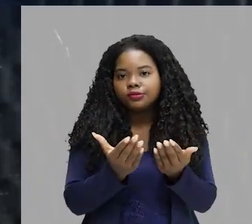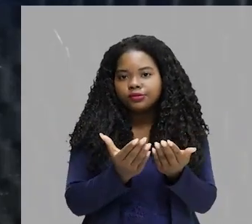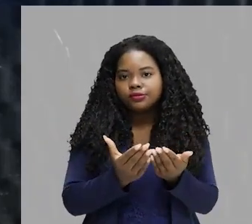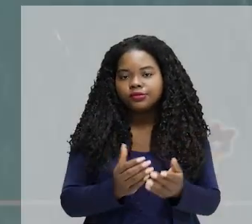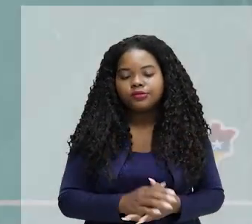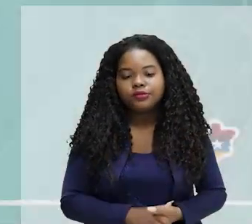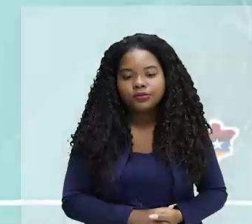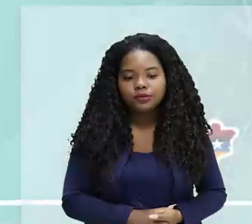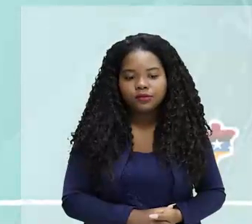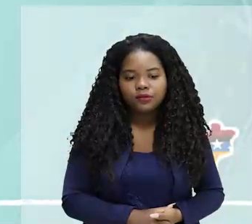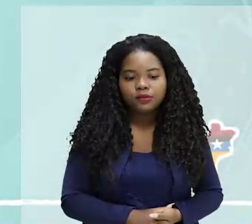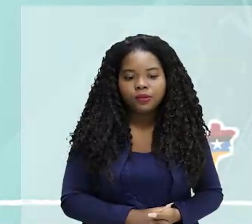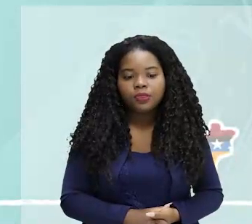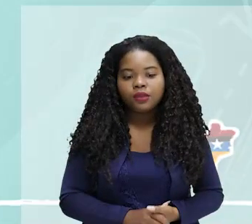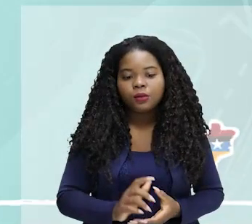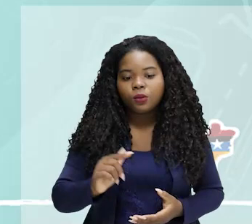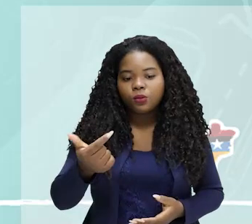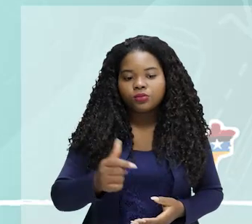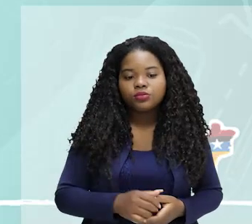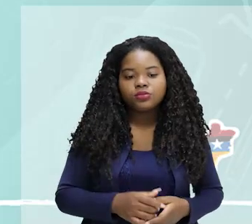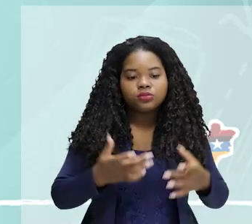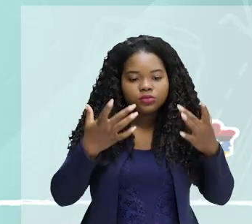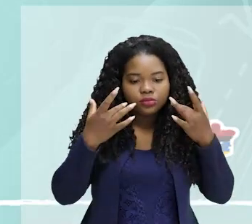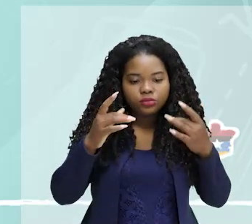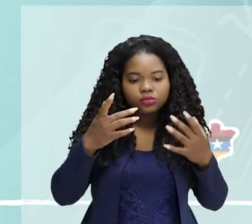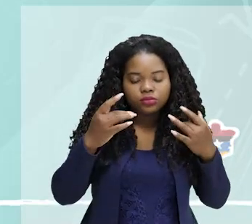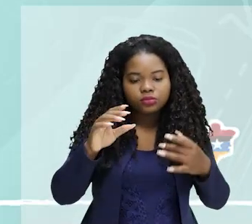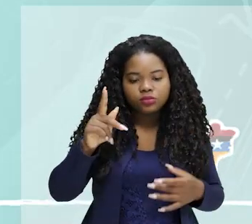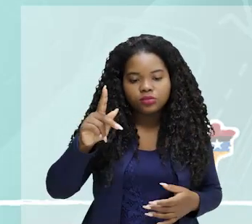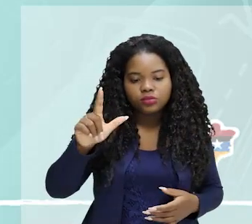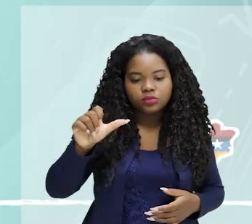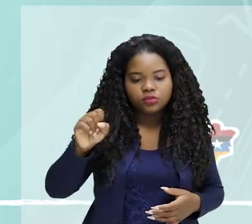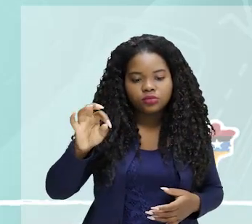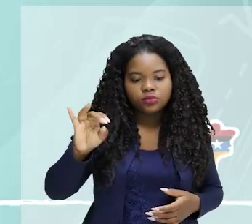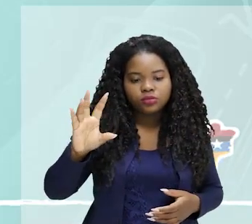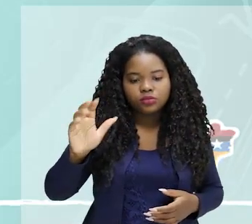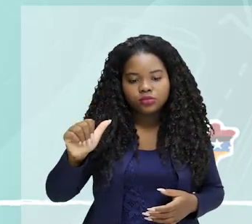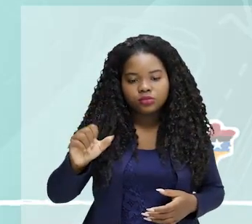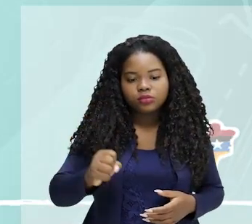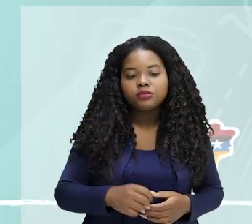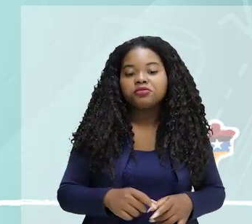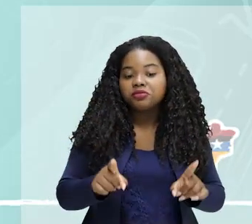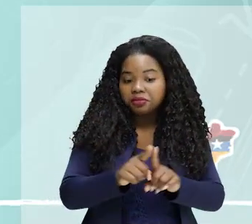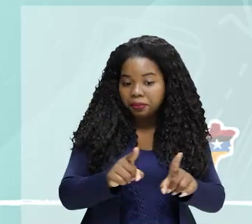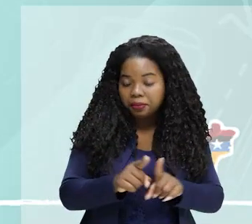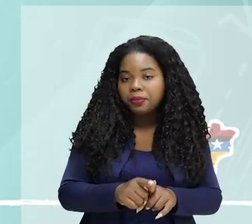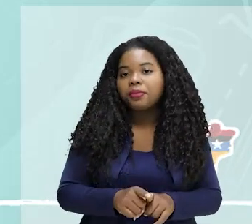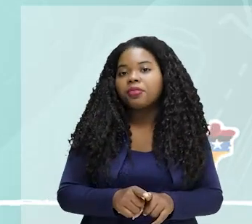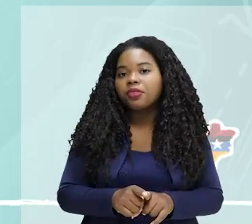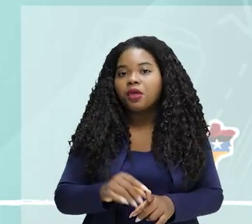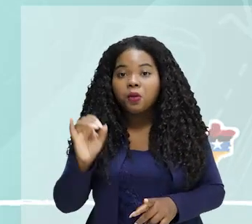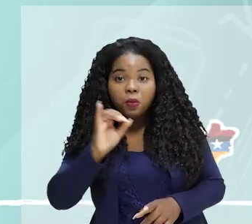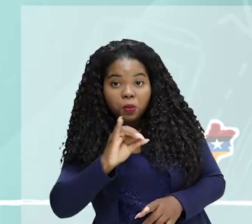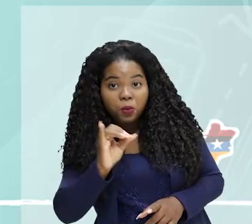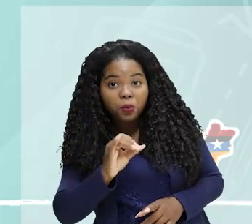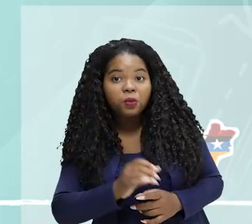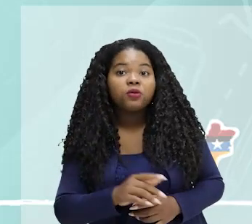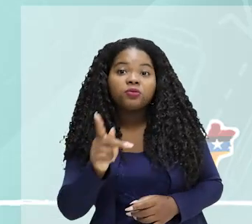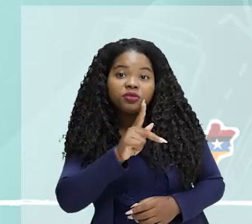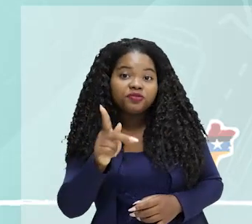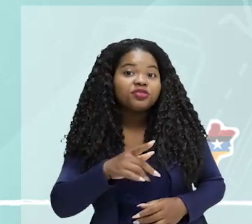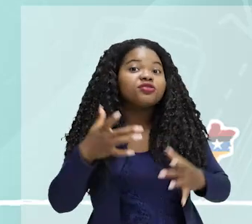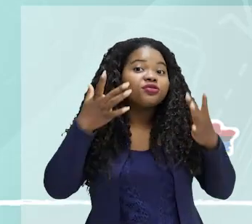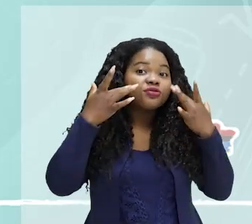certo? Artes plásticas. E aí um salve para nosso colega Dominice, professor de arte daqui